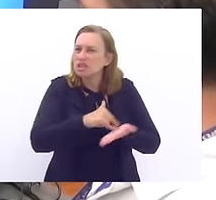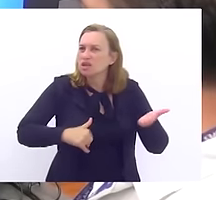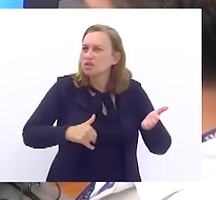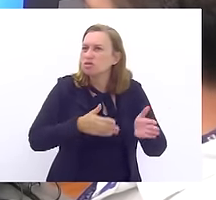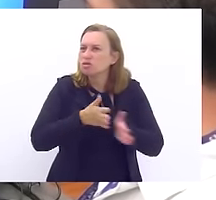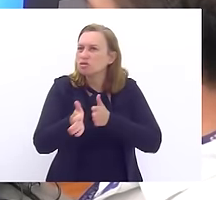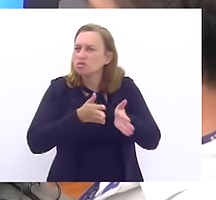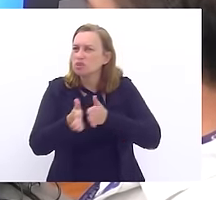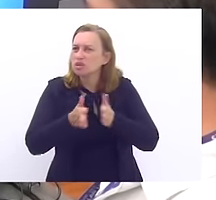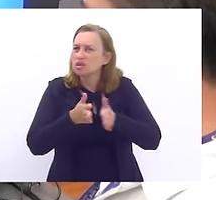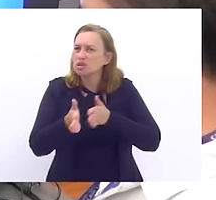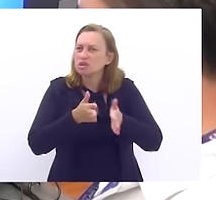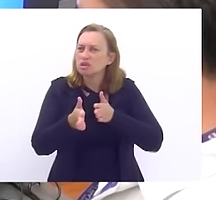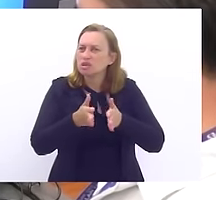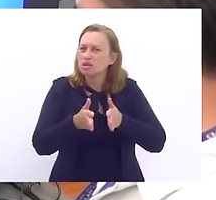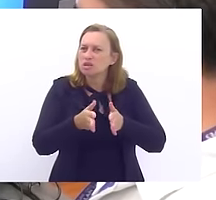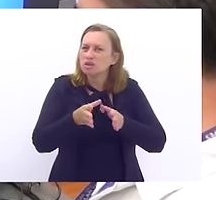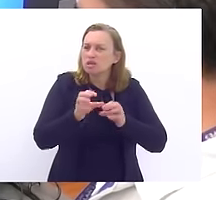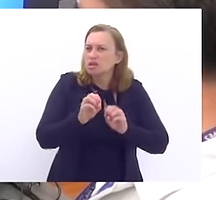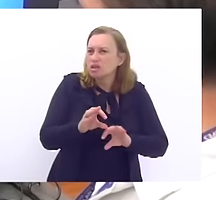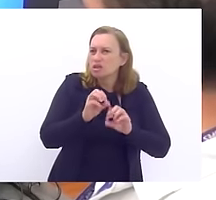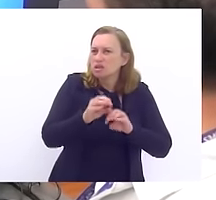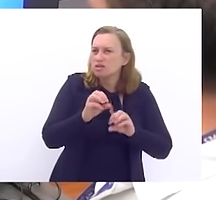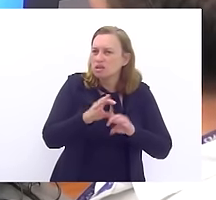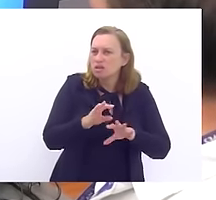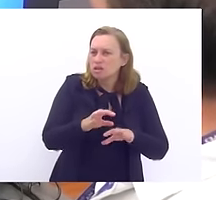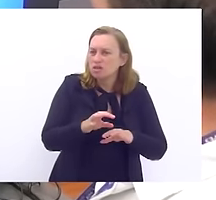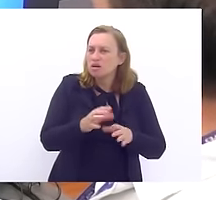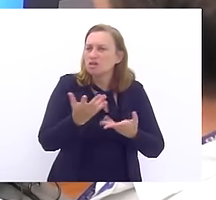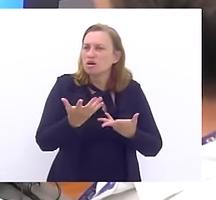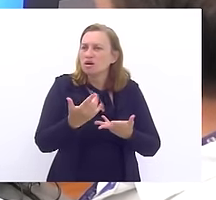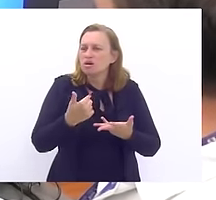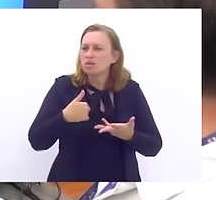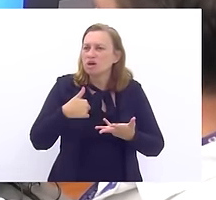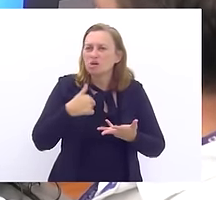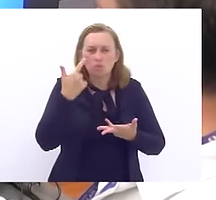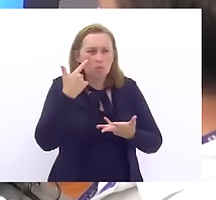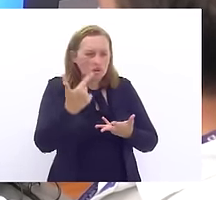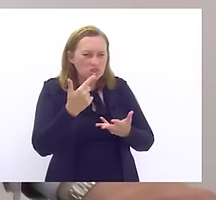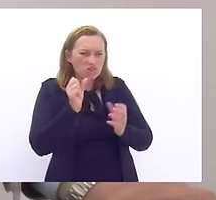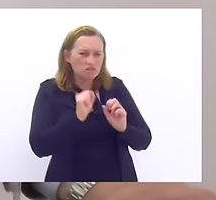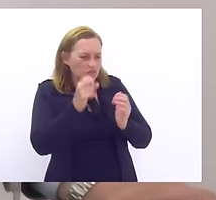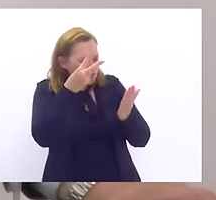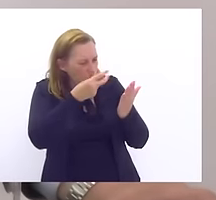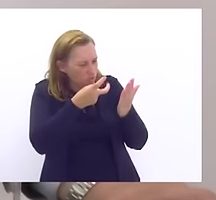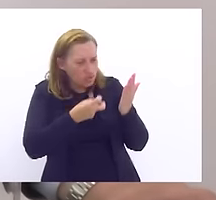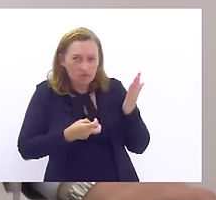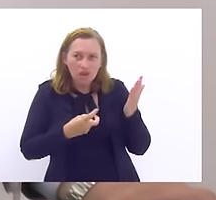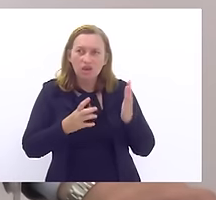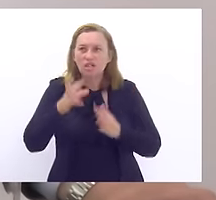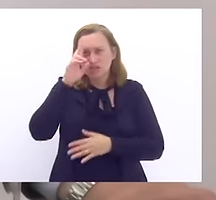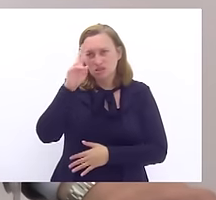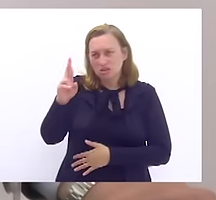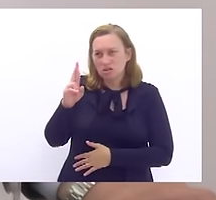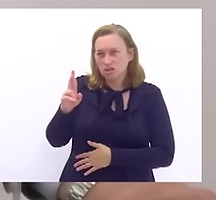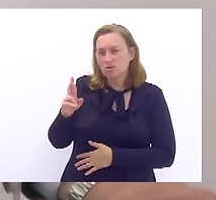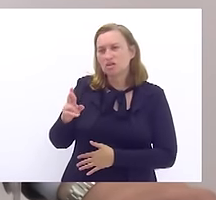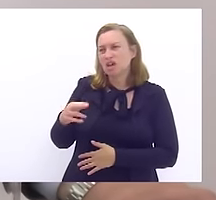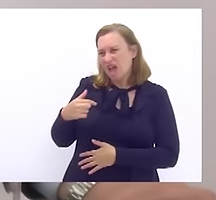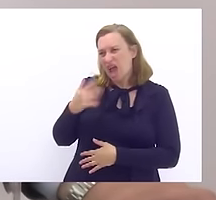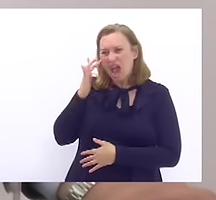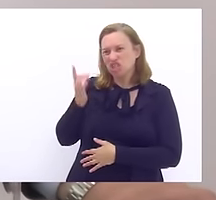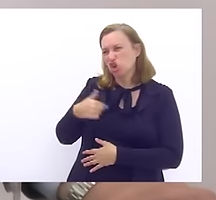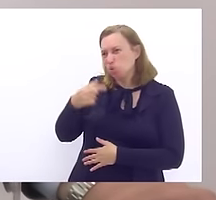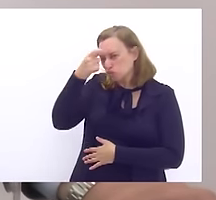instruem instrumentalizam essas atuações para que eu possa impugnar especificamente cada uma delas vai continuar nos fazendo de palhaço